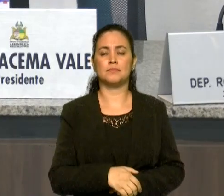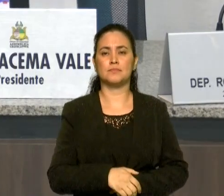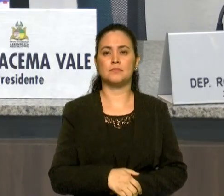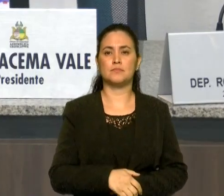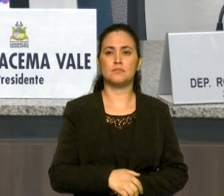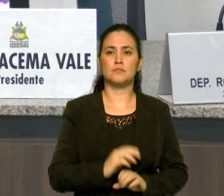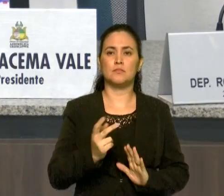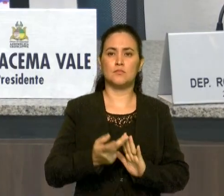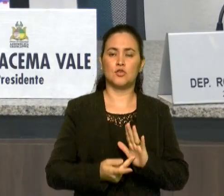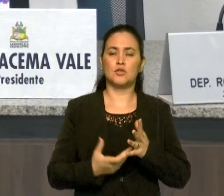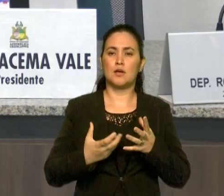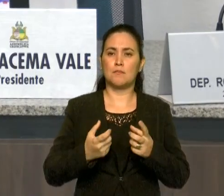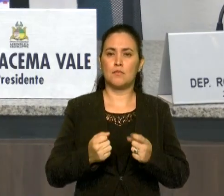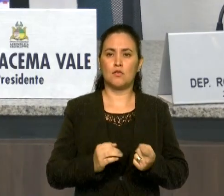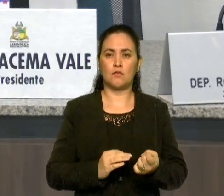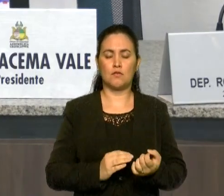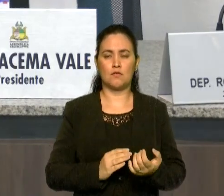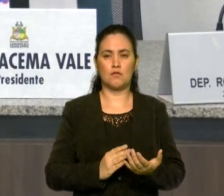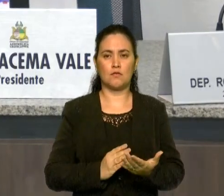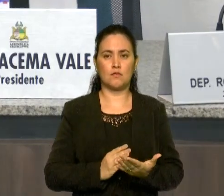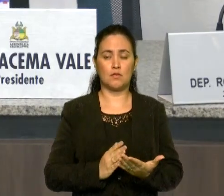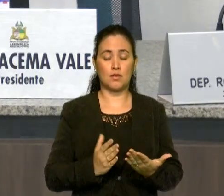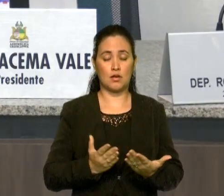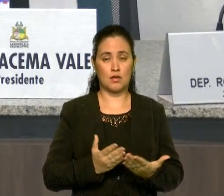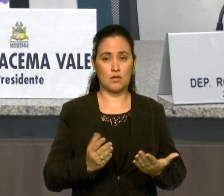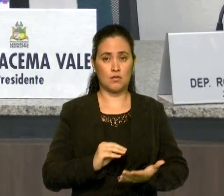aprovado, encaminhado à promulgação.